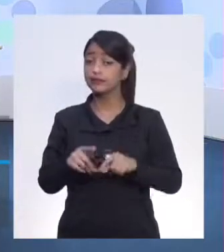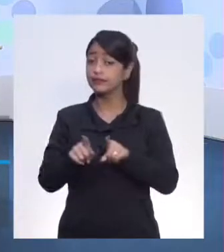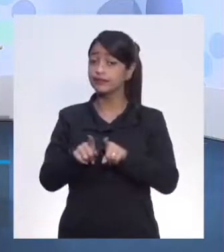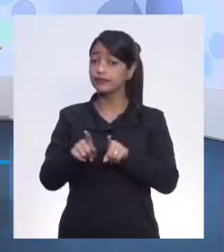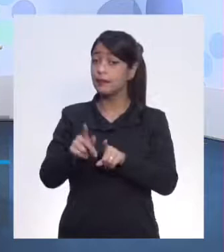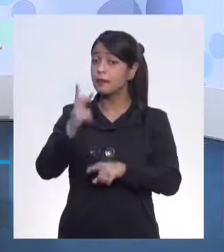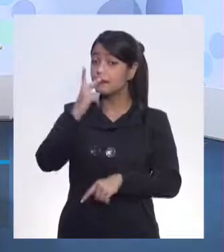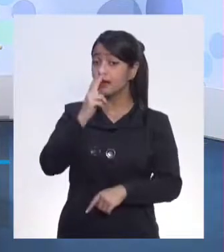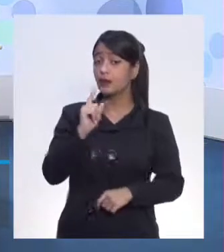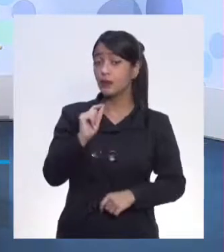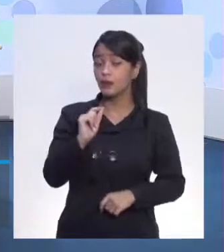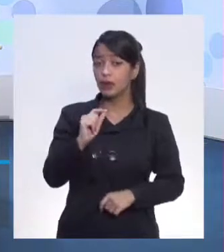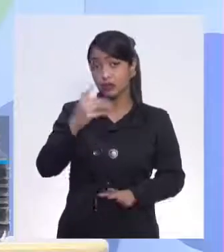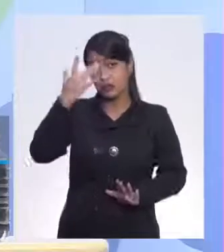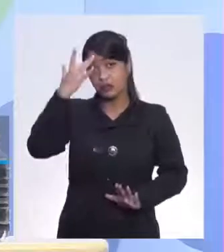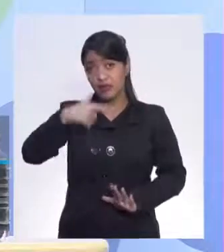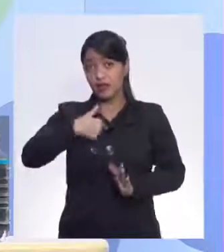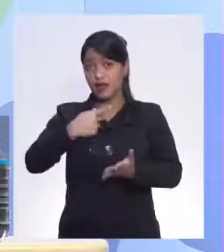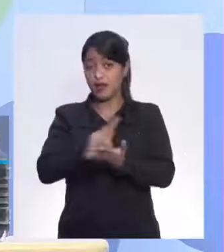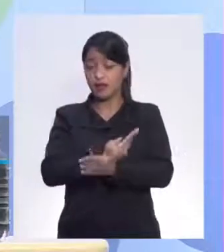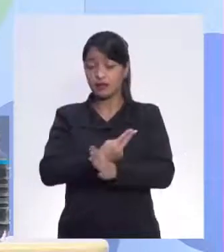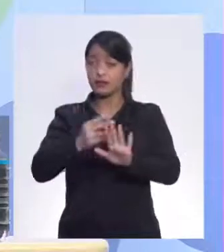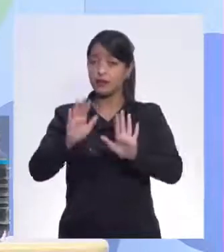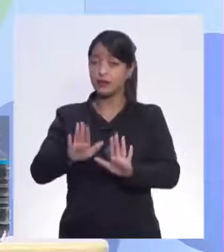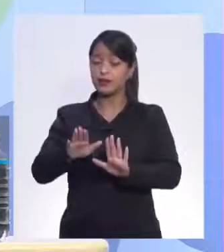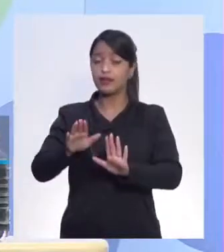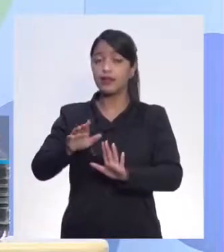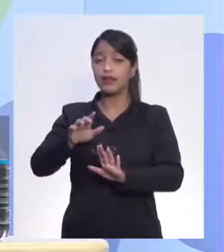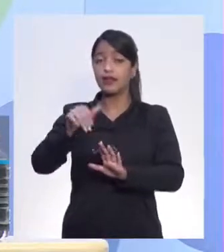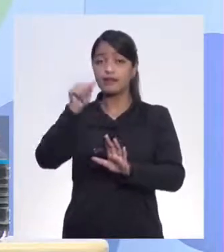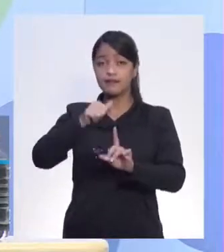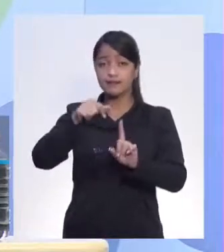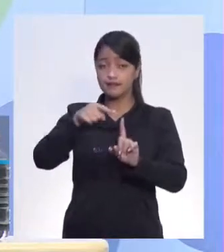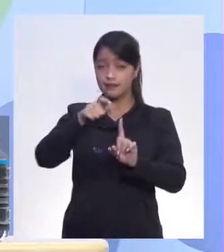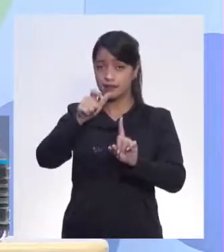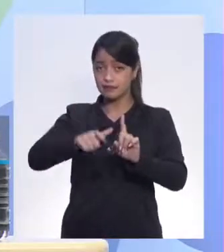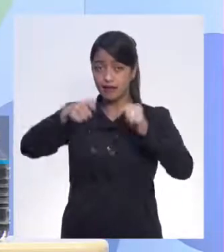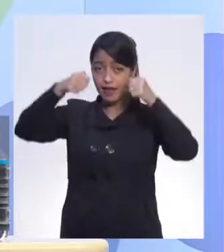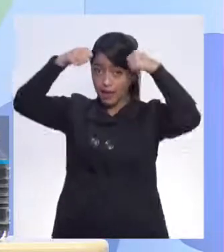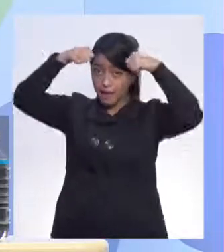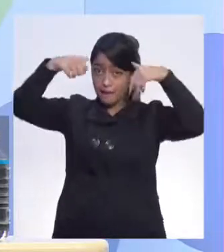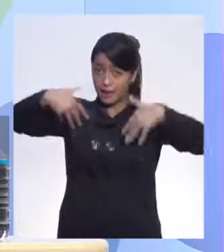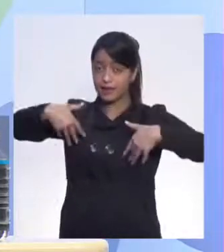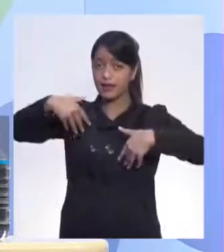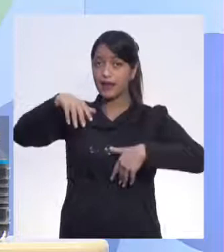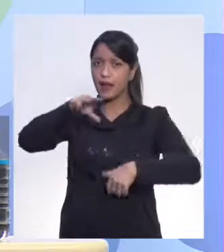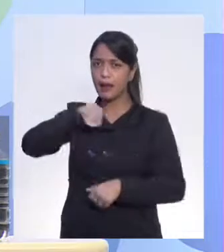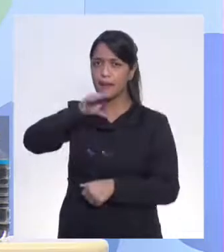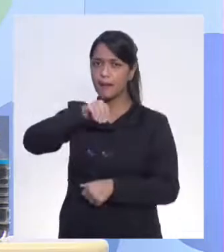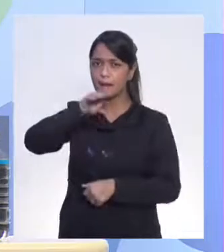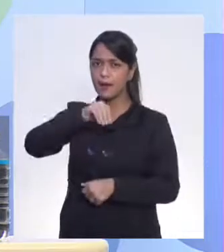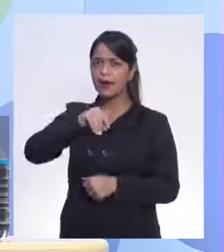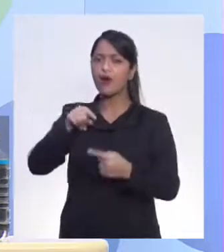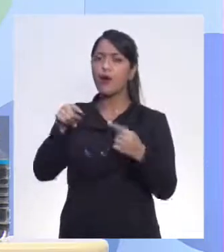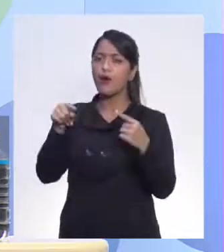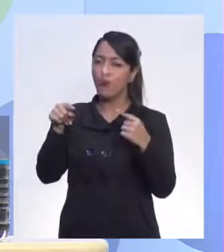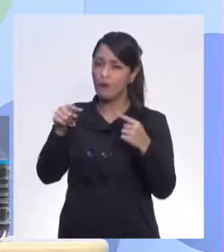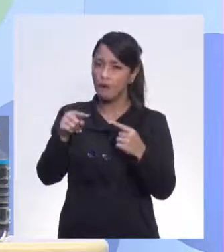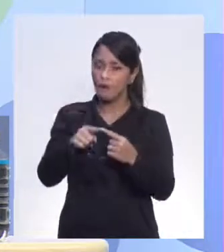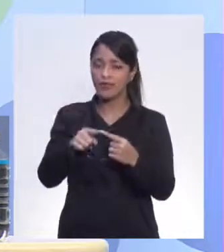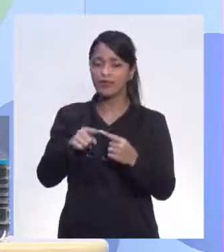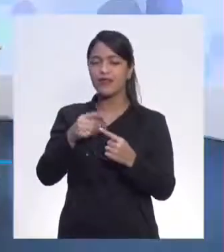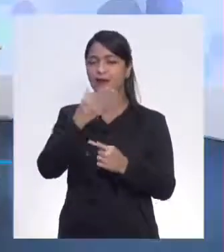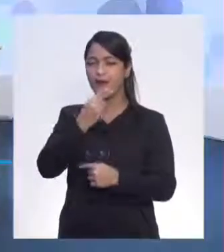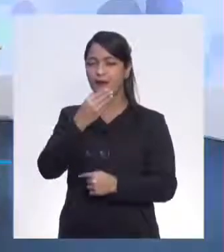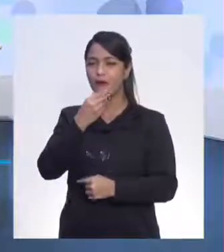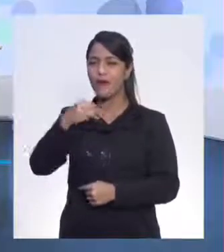enganada, mas uma questão assim. A fala da Emília é, de fato, a fala do Monteiro Lobato. isso